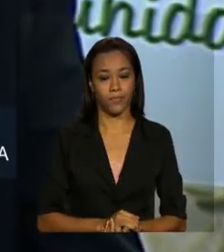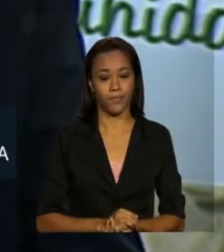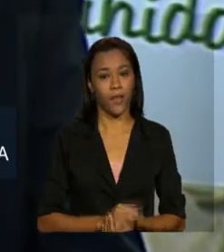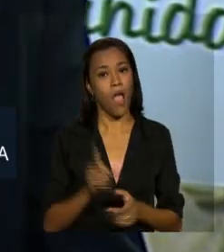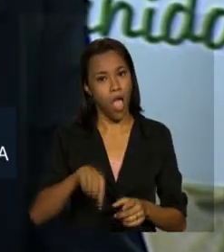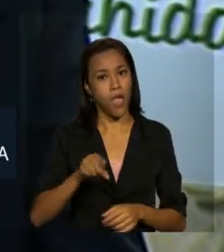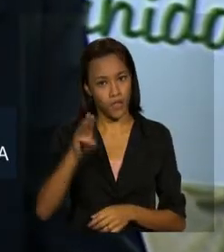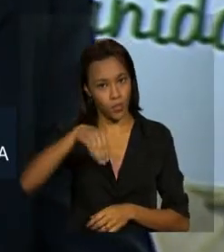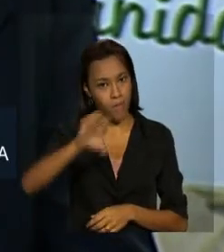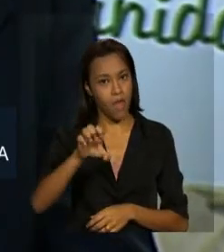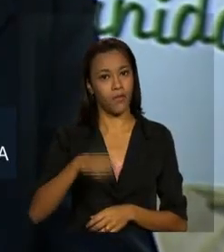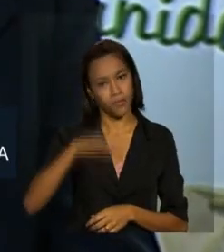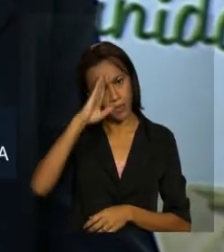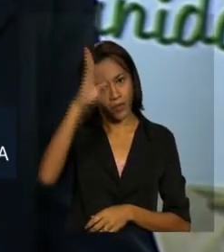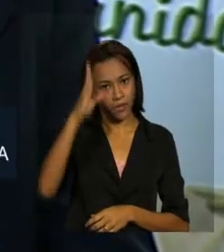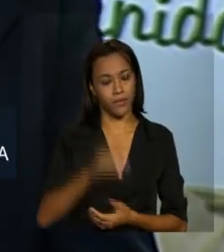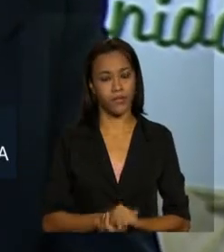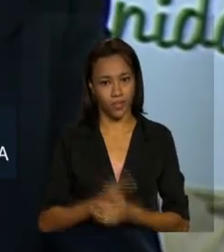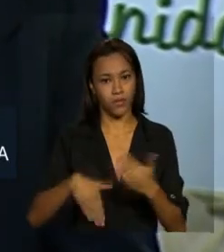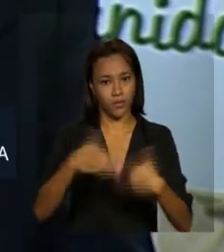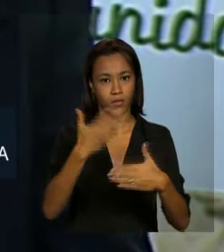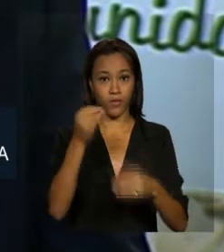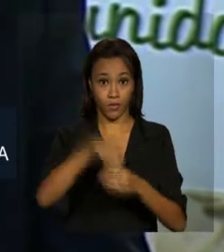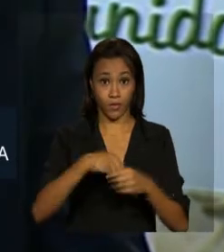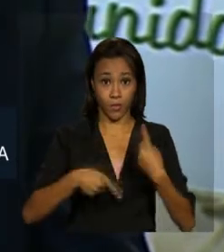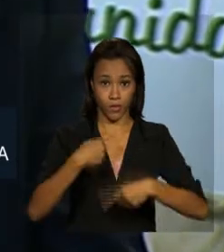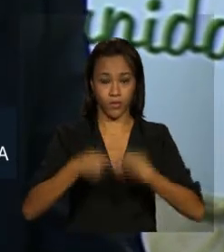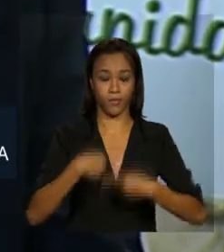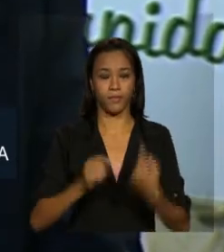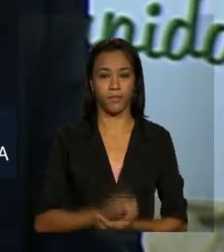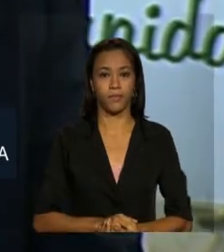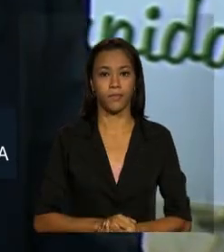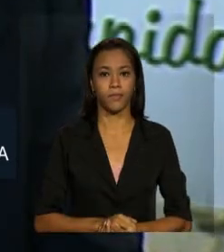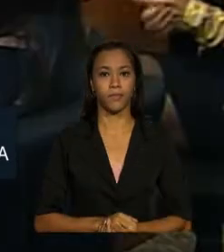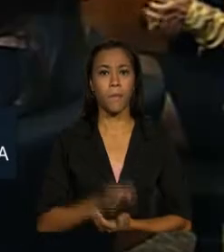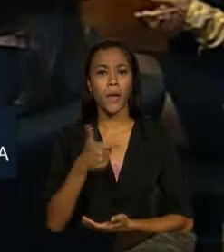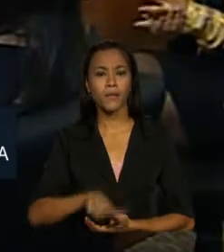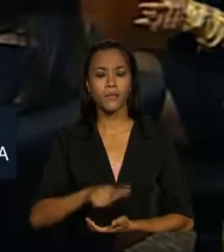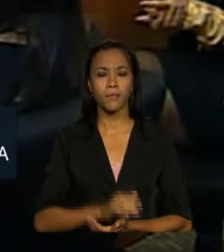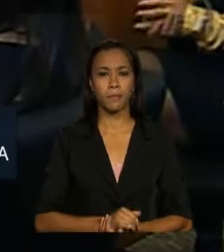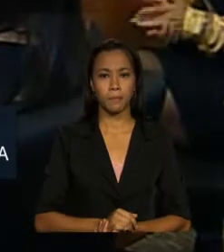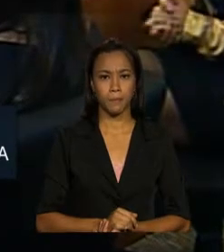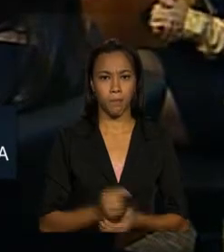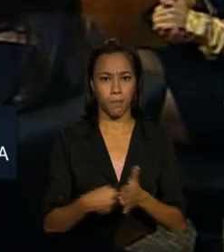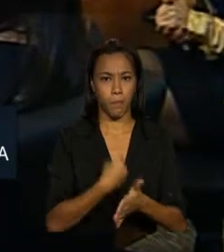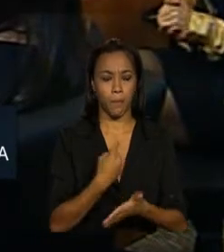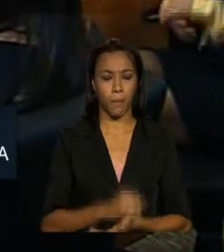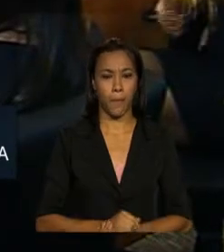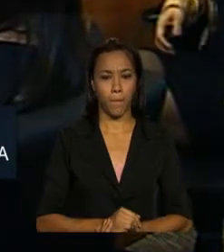Educação preconiza e desenvolve. Mais alguma questão para os técnicos?